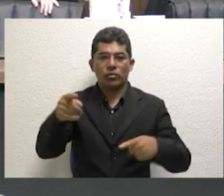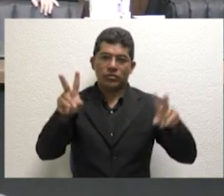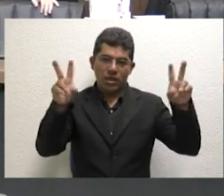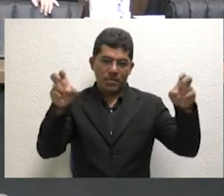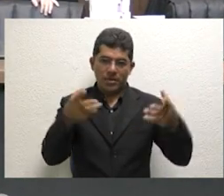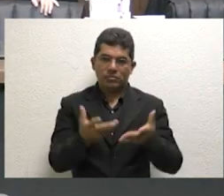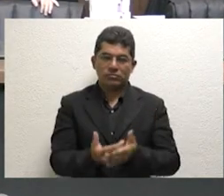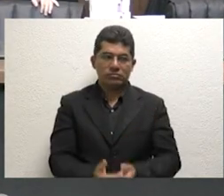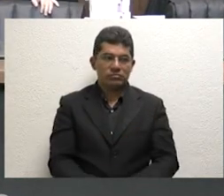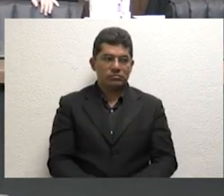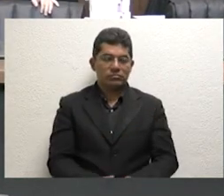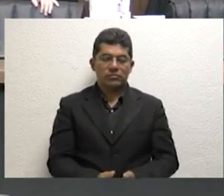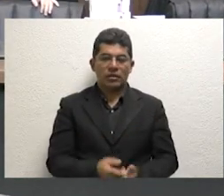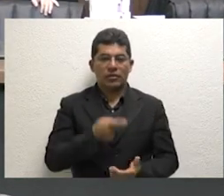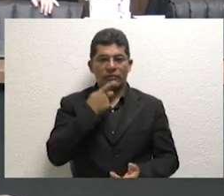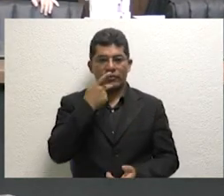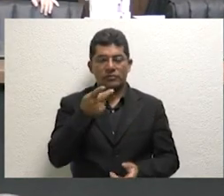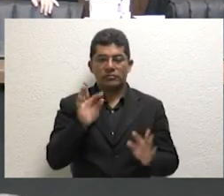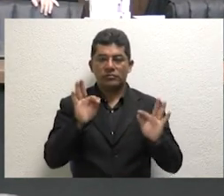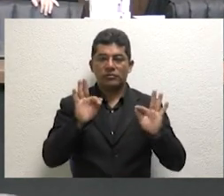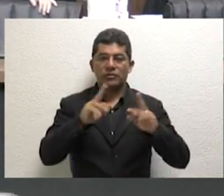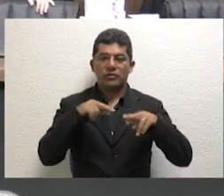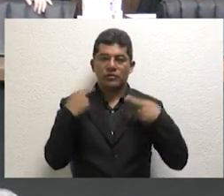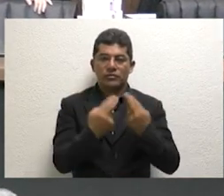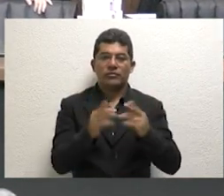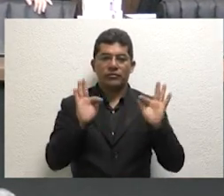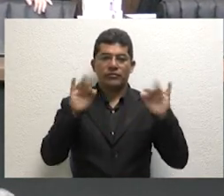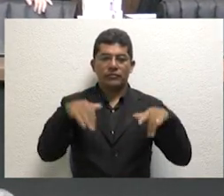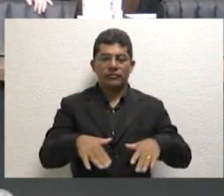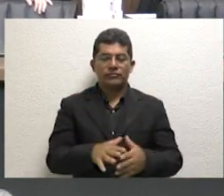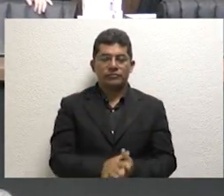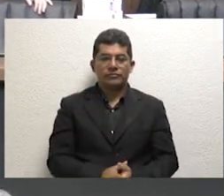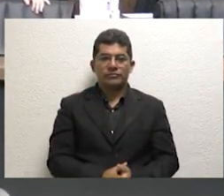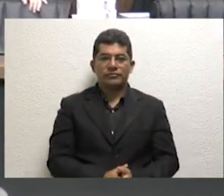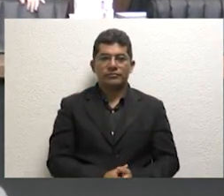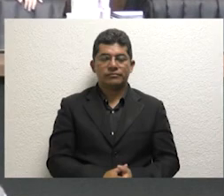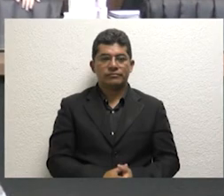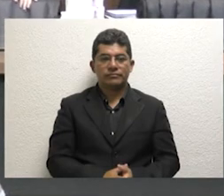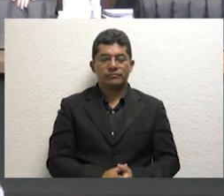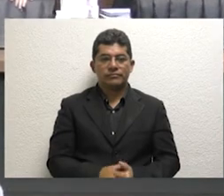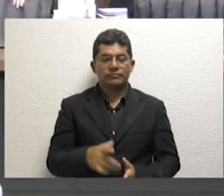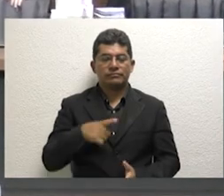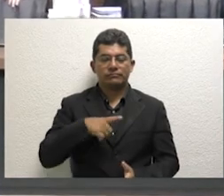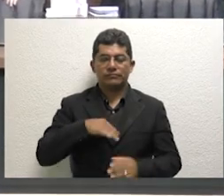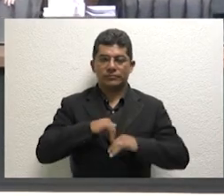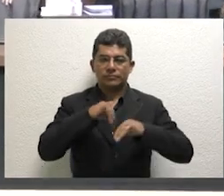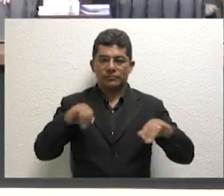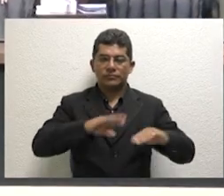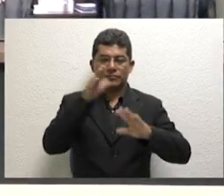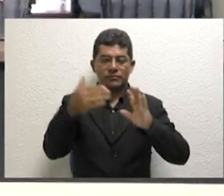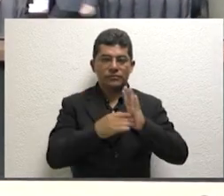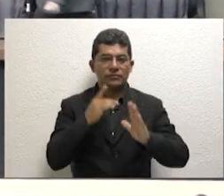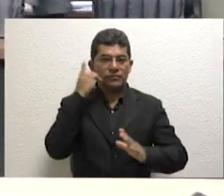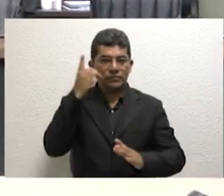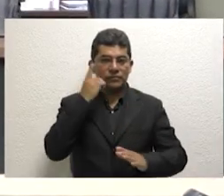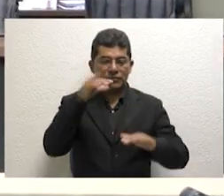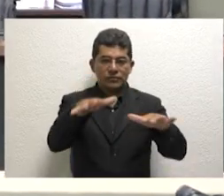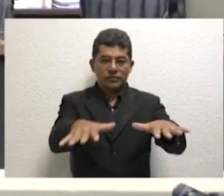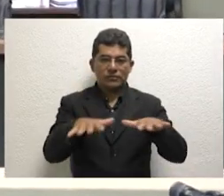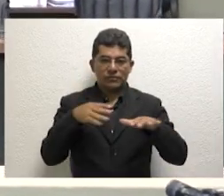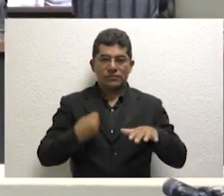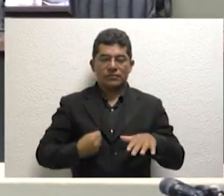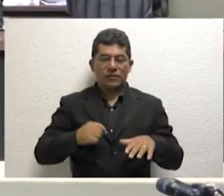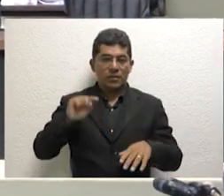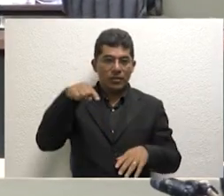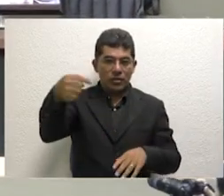declaramos esta reunião ordinária encerrada e conclamamos os deputados e senhores servidores para